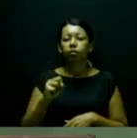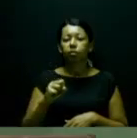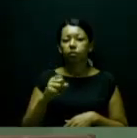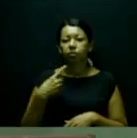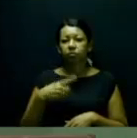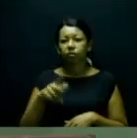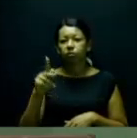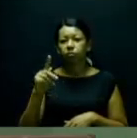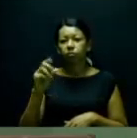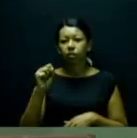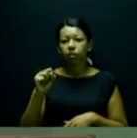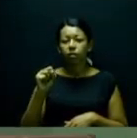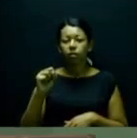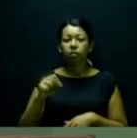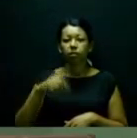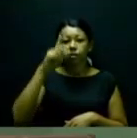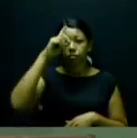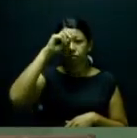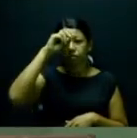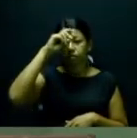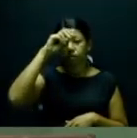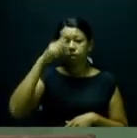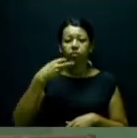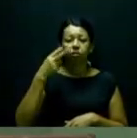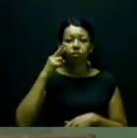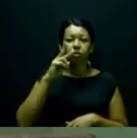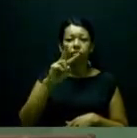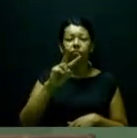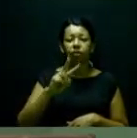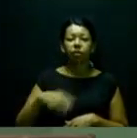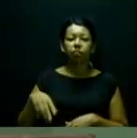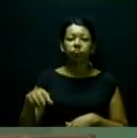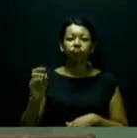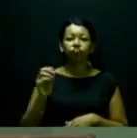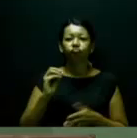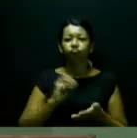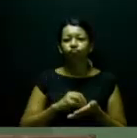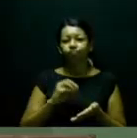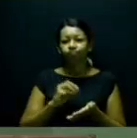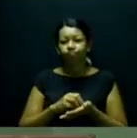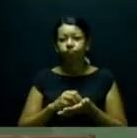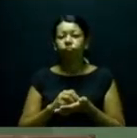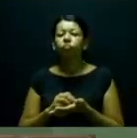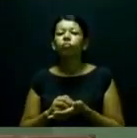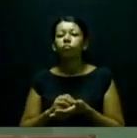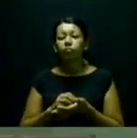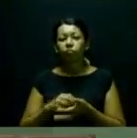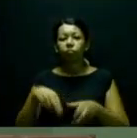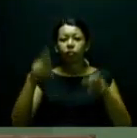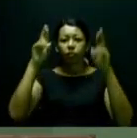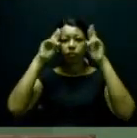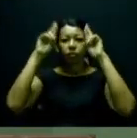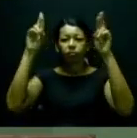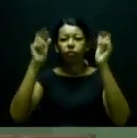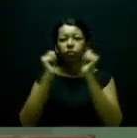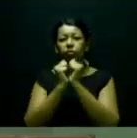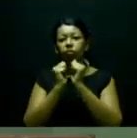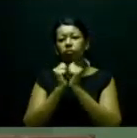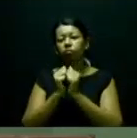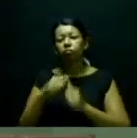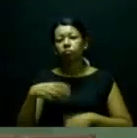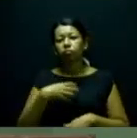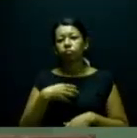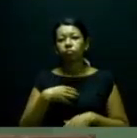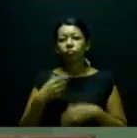depara no pronto-socorro, no hospital, a gente vê o desmando, o descaso, a falta de respeito com a forma